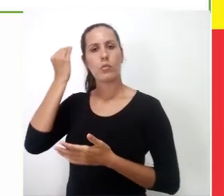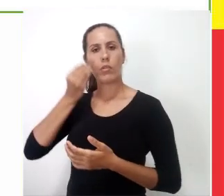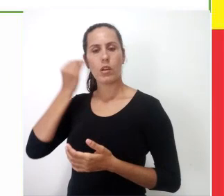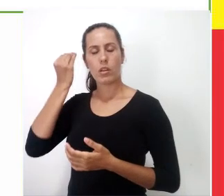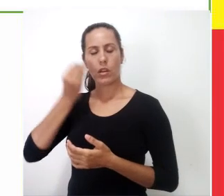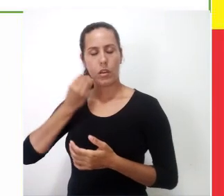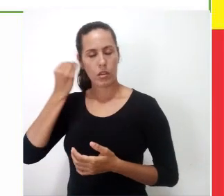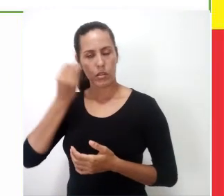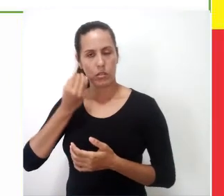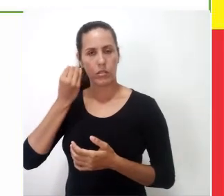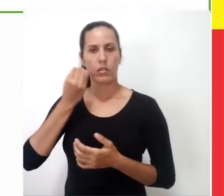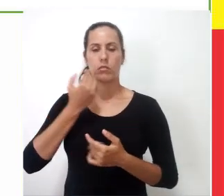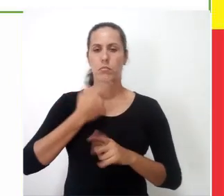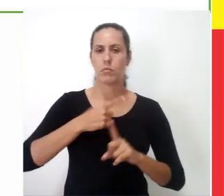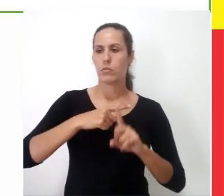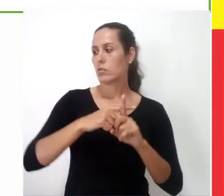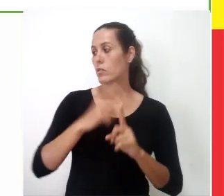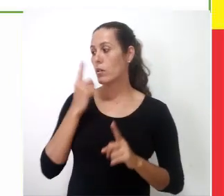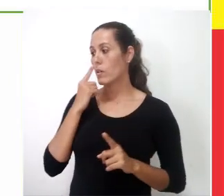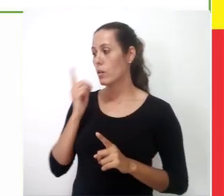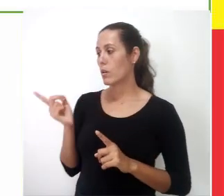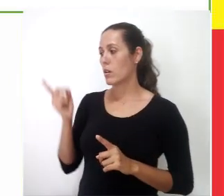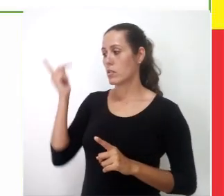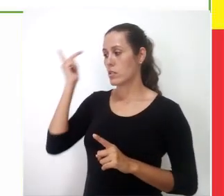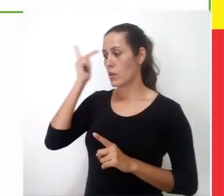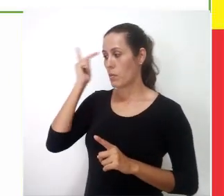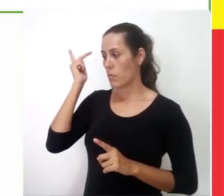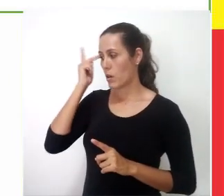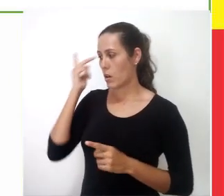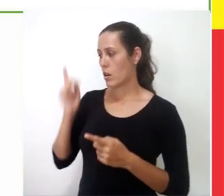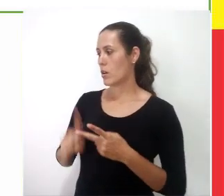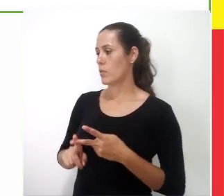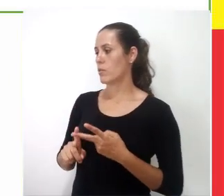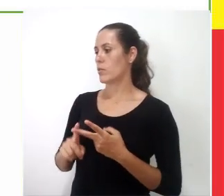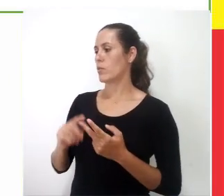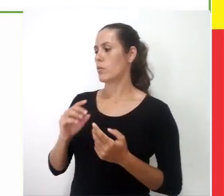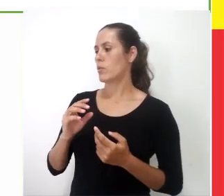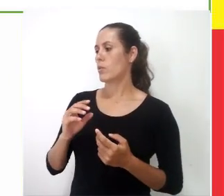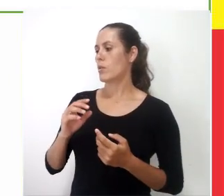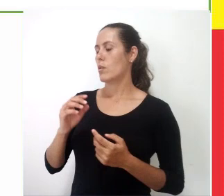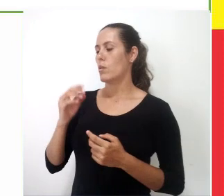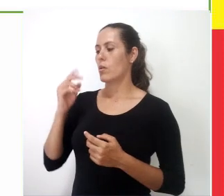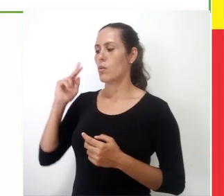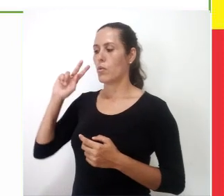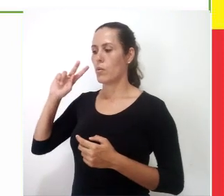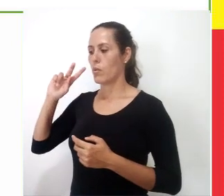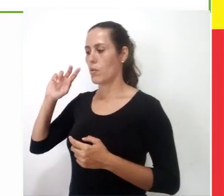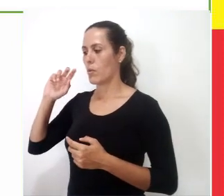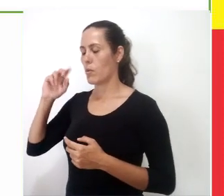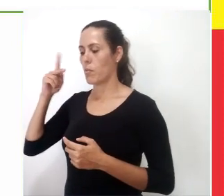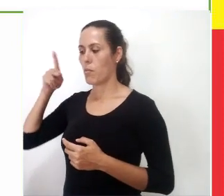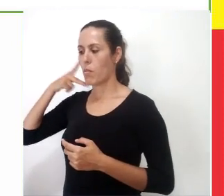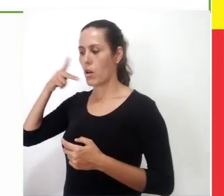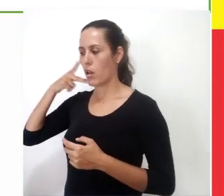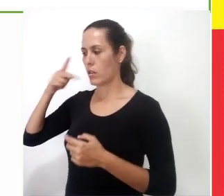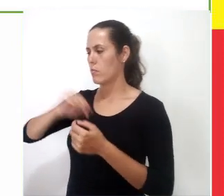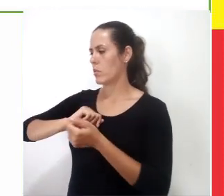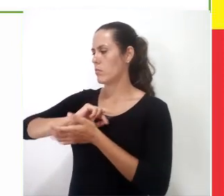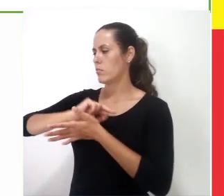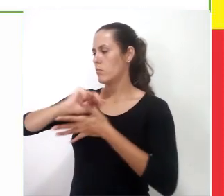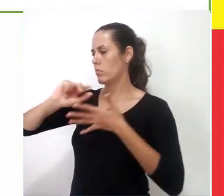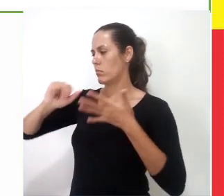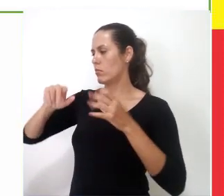experiências positivas. Jundiaí, São Paulo, Campinas, São Paulo, São Caetano do Sul, São Paulo, Campina Grande,